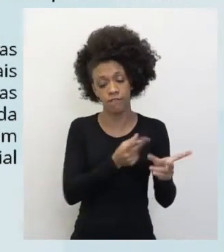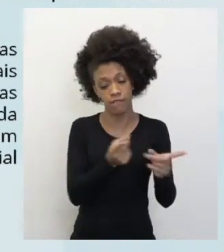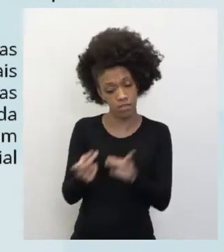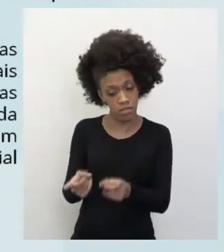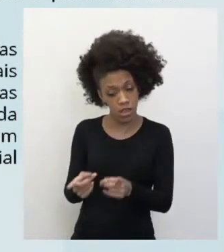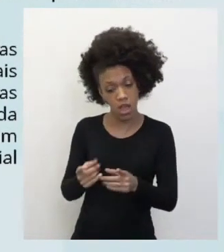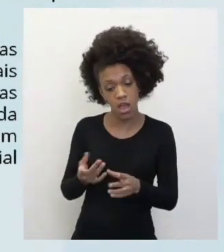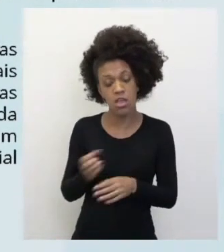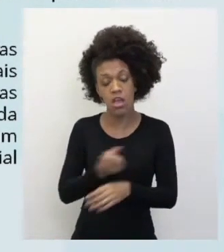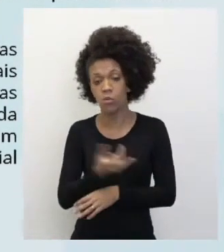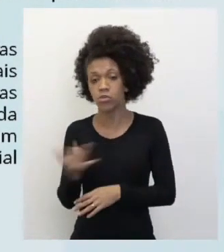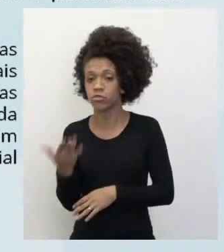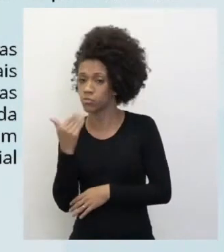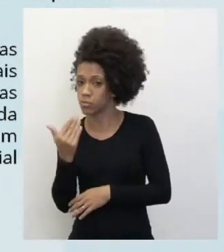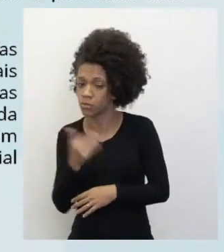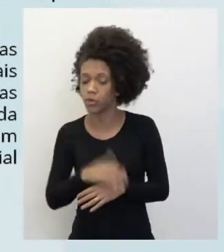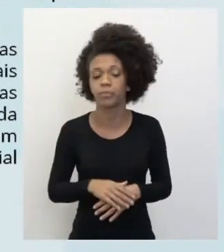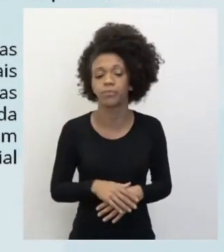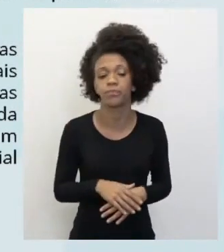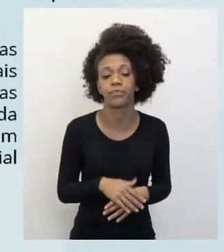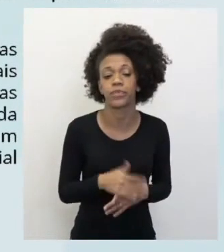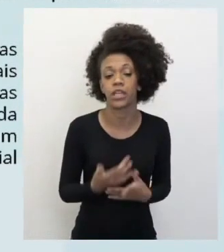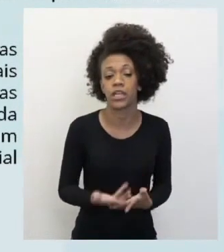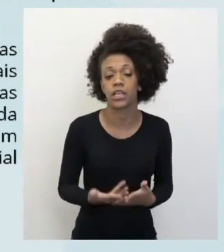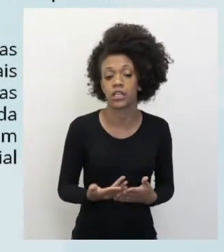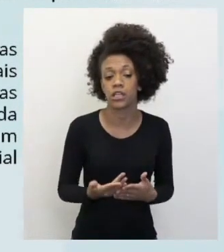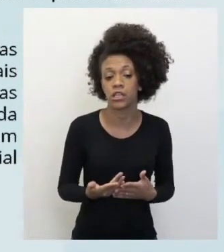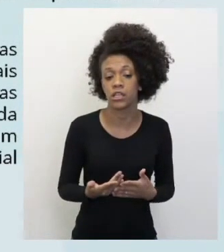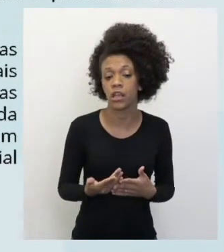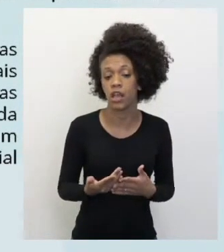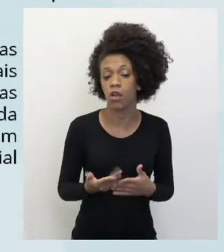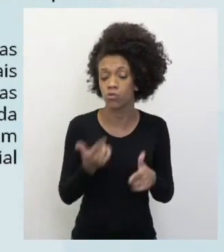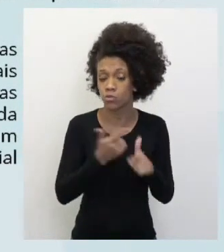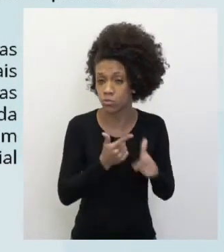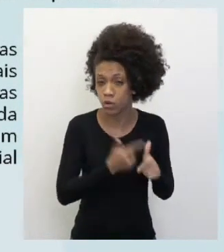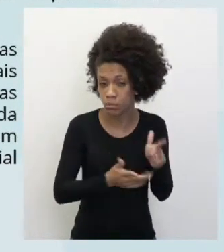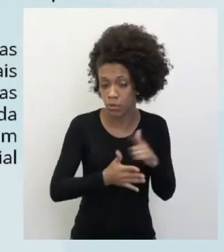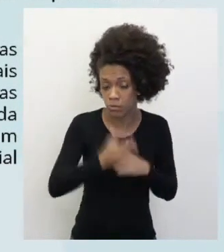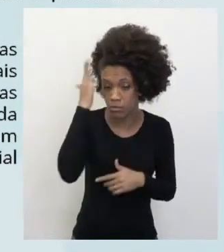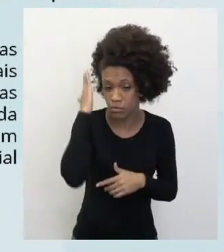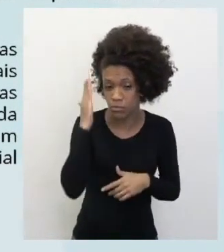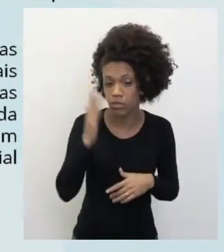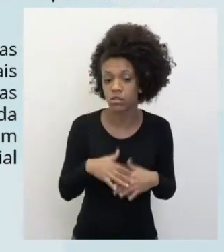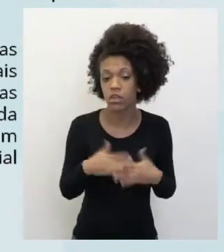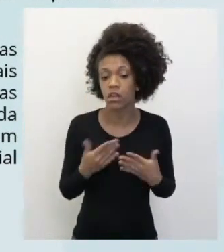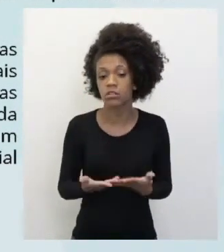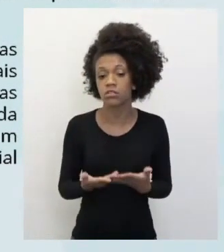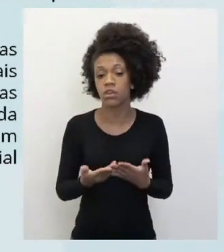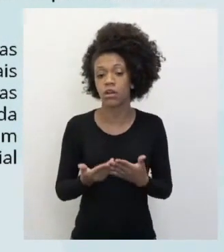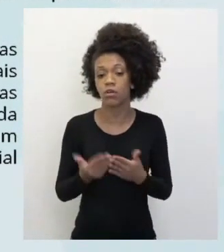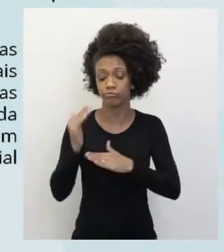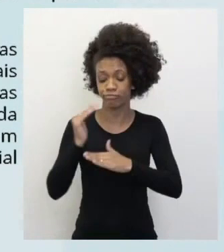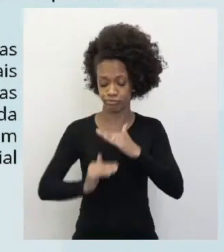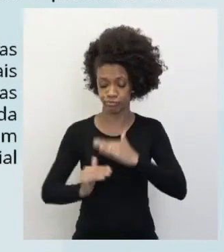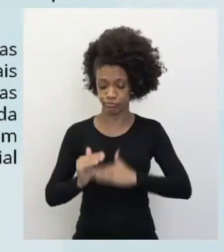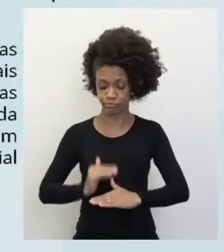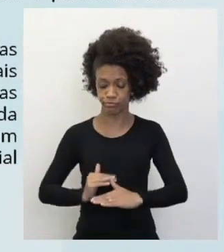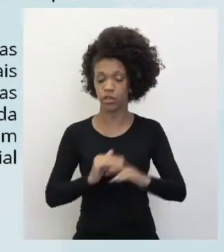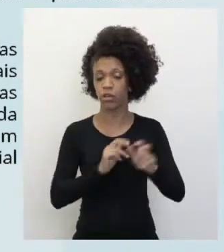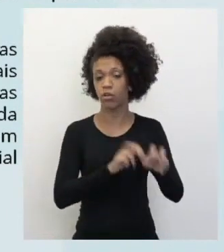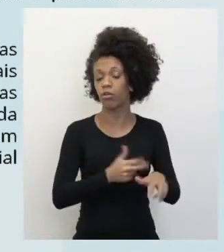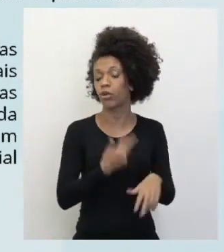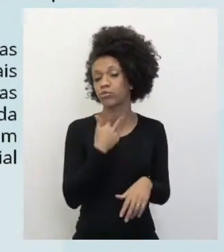tá? A crise do Império Romano favoreceu um processo de ruralização das populações, que não mais